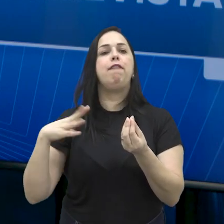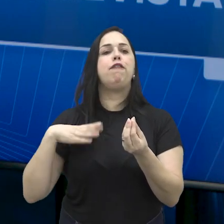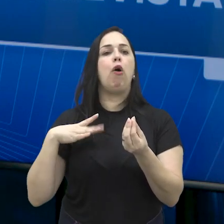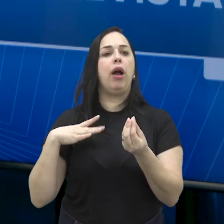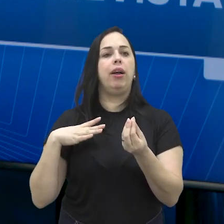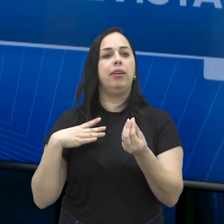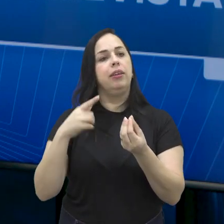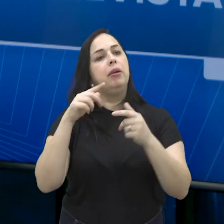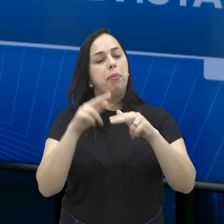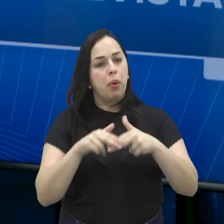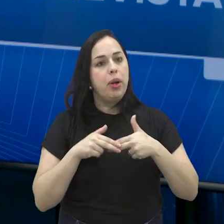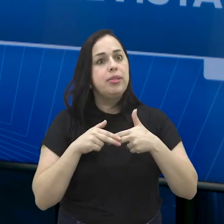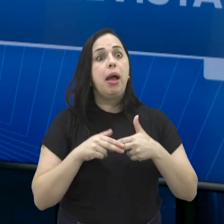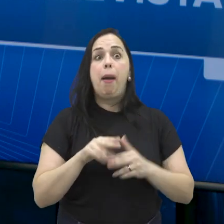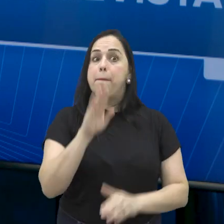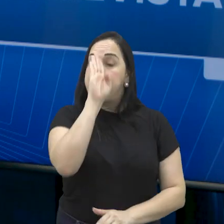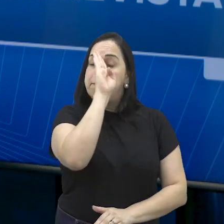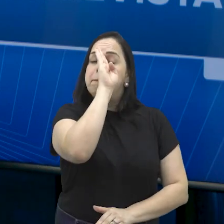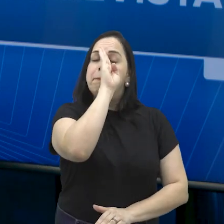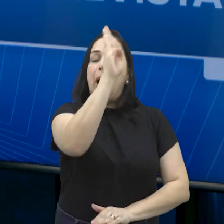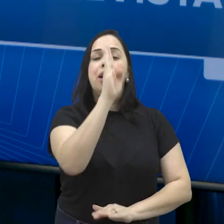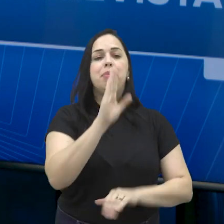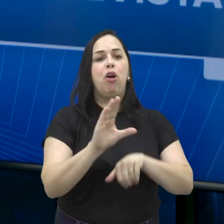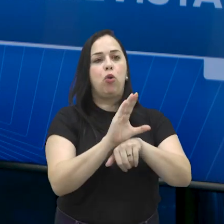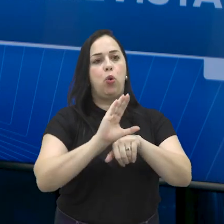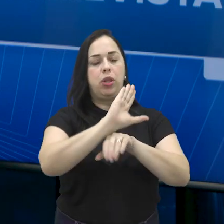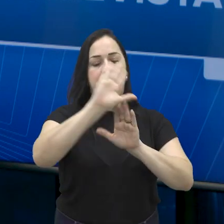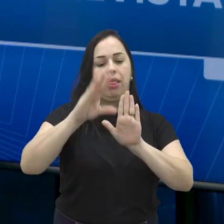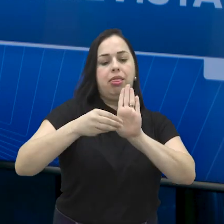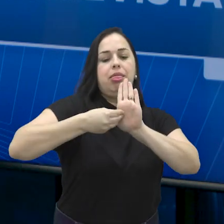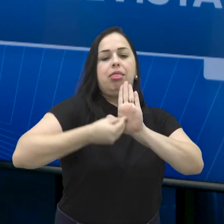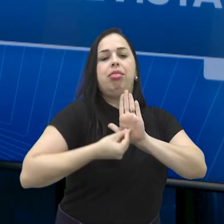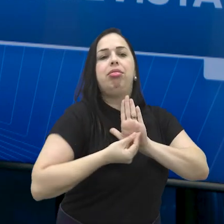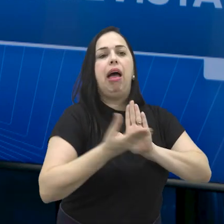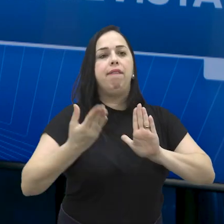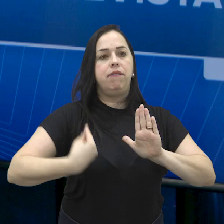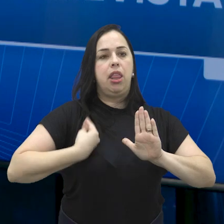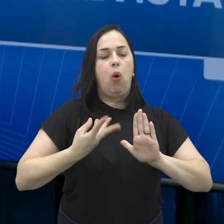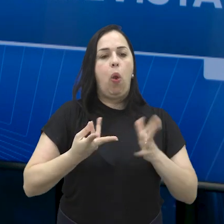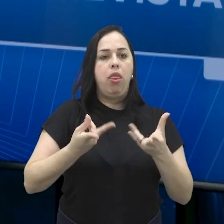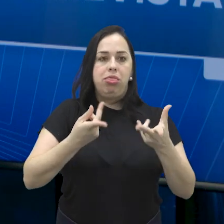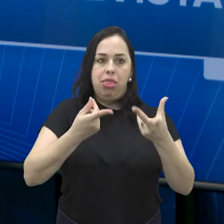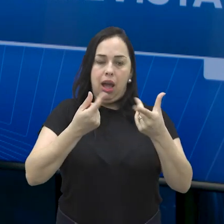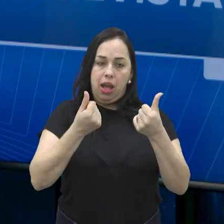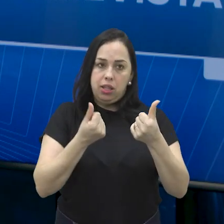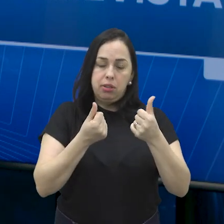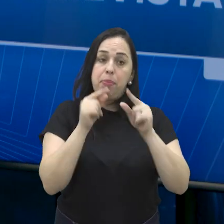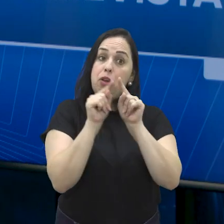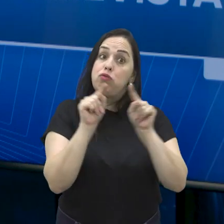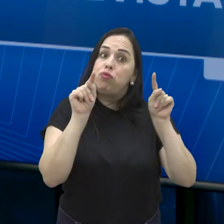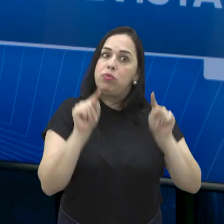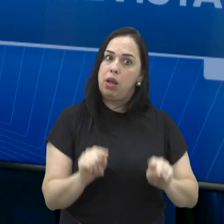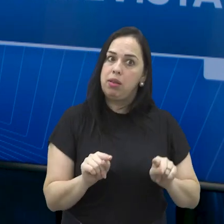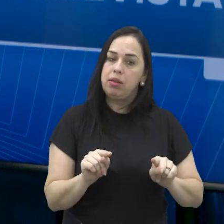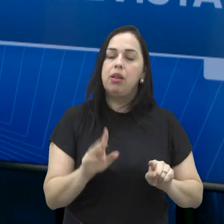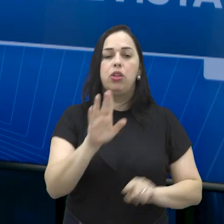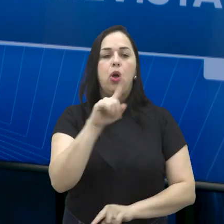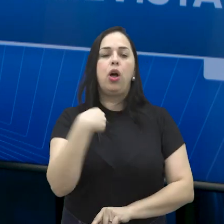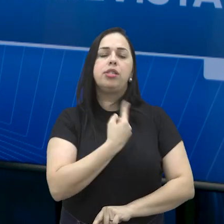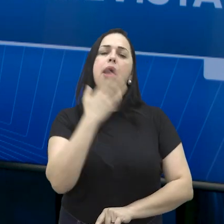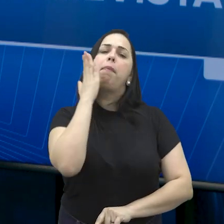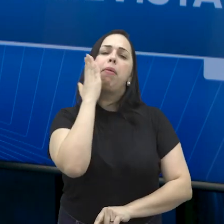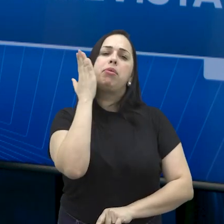principal da PEC, é trazer melhor qualidade de vida aos empregados, que, como todos sabem, uma